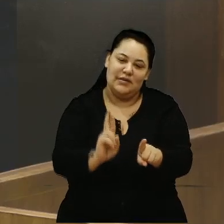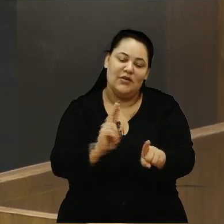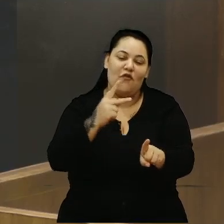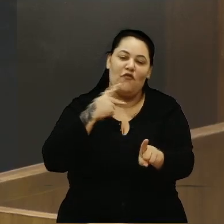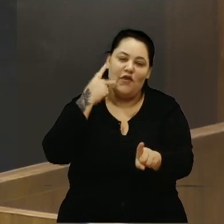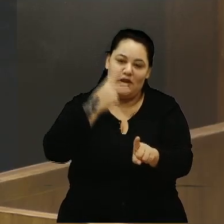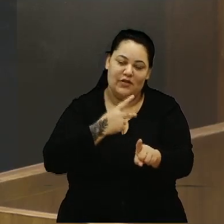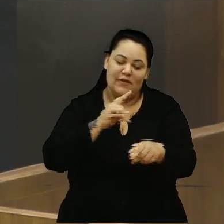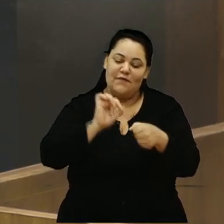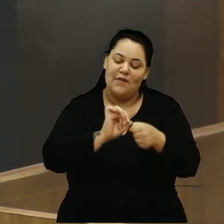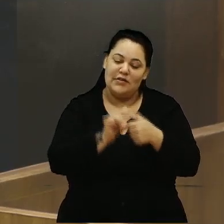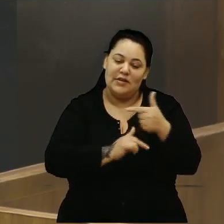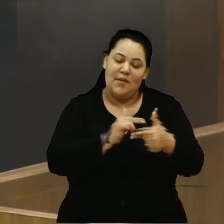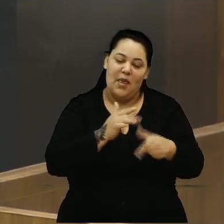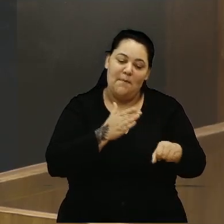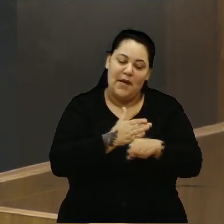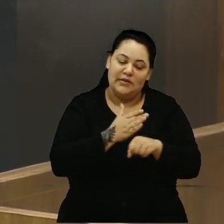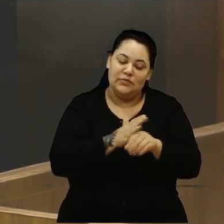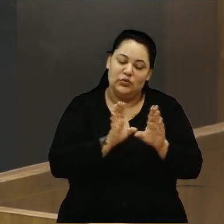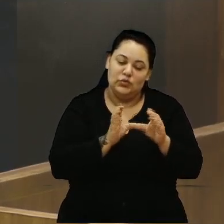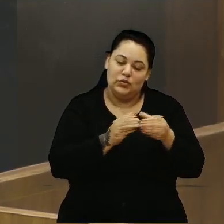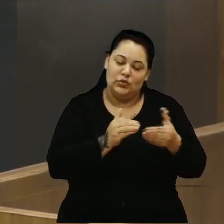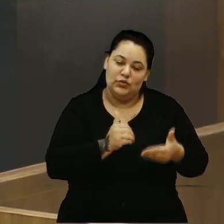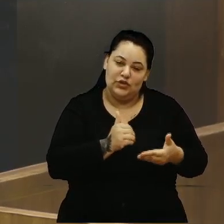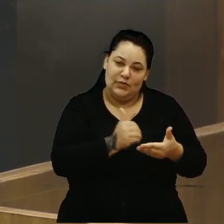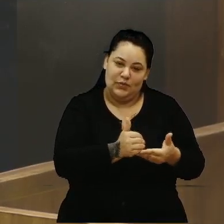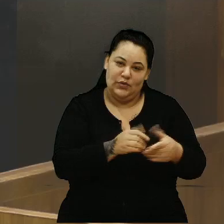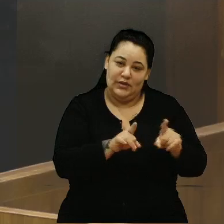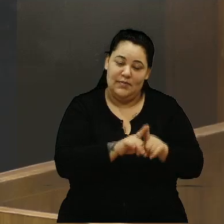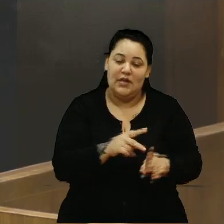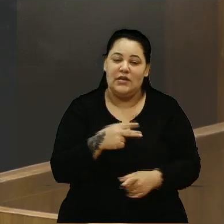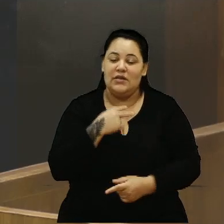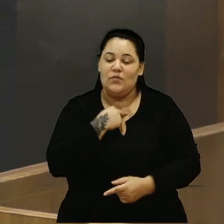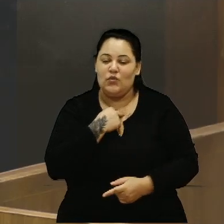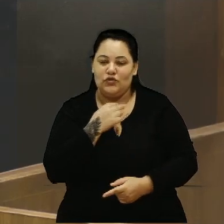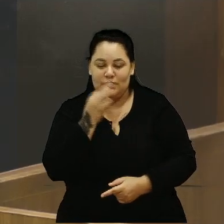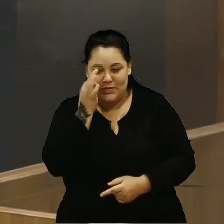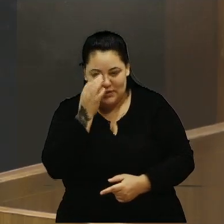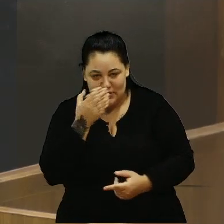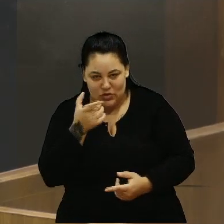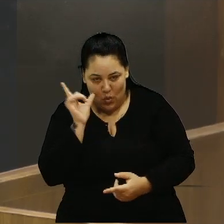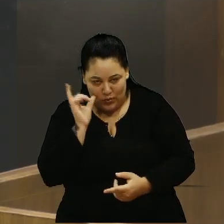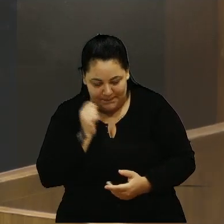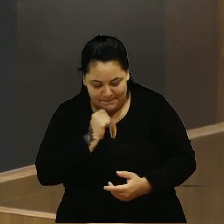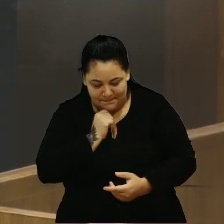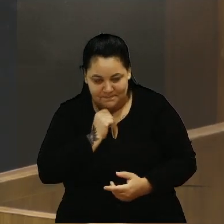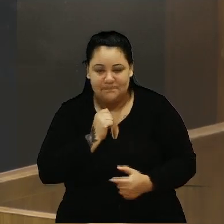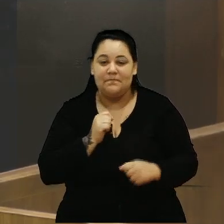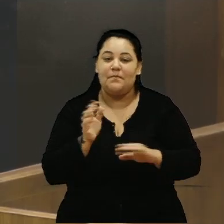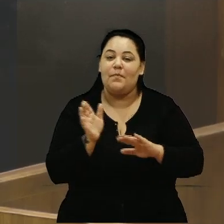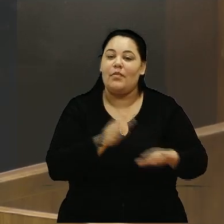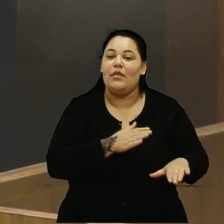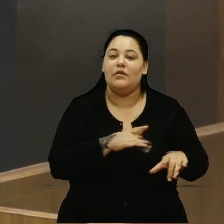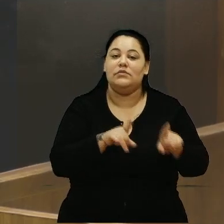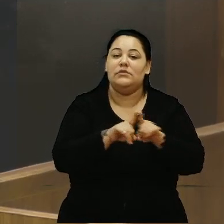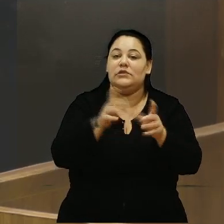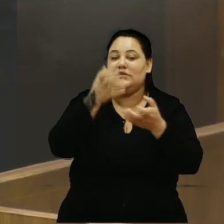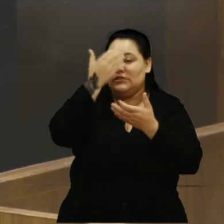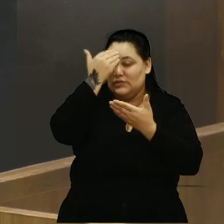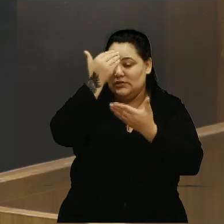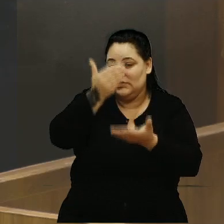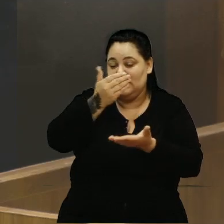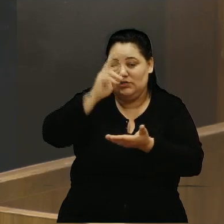fazem parte da frente e que não puderam se fazer presente no dia de ontem. Também quero agradecer o diretor,